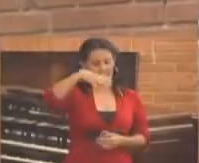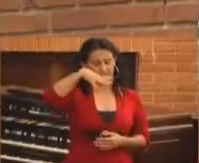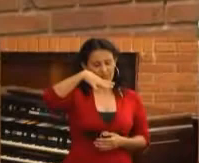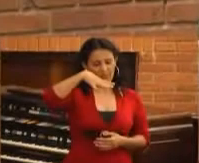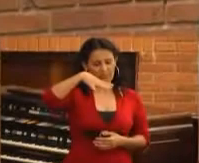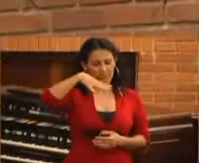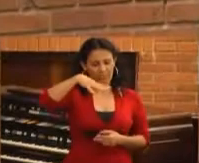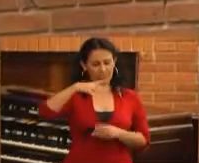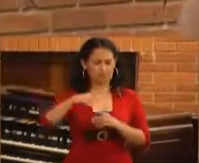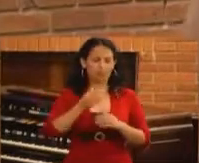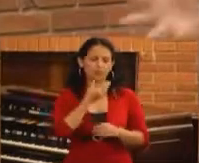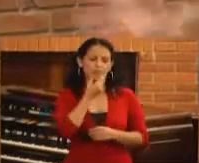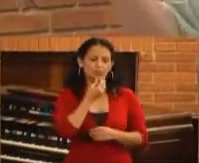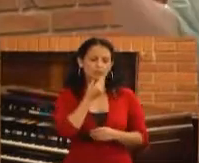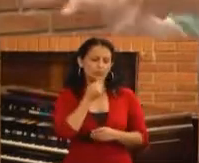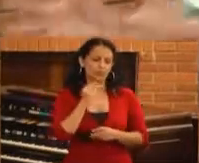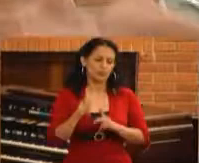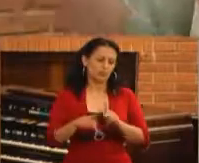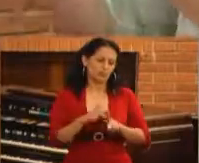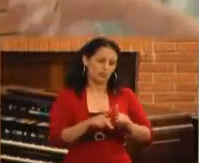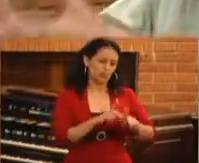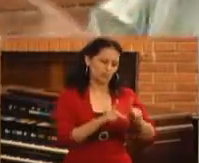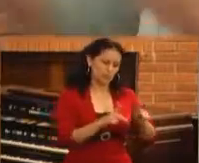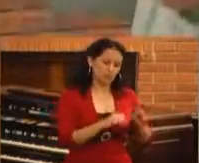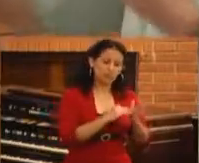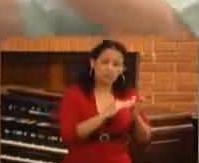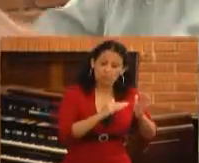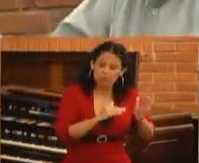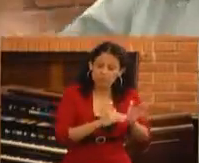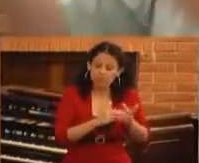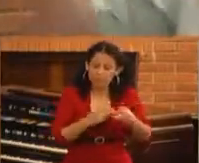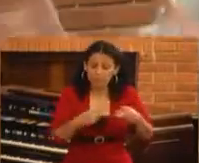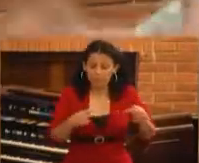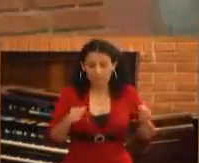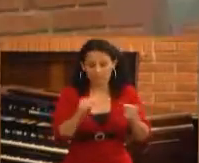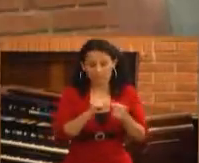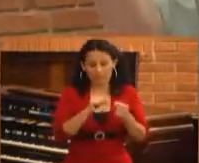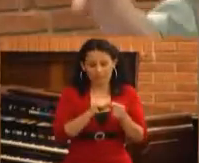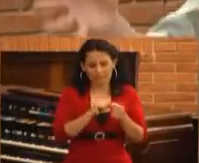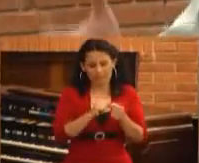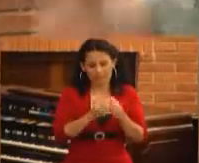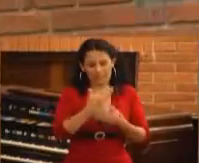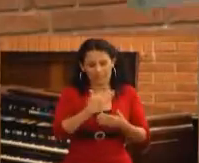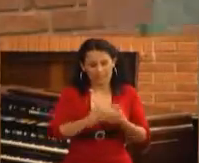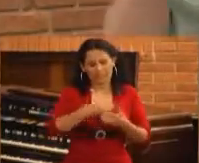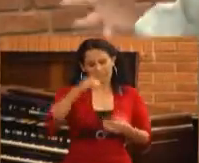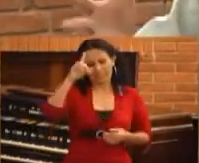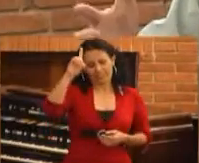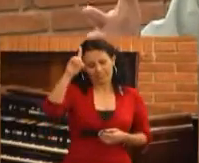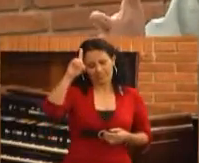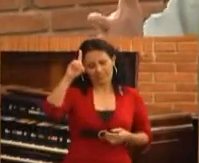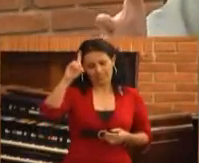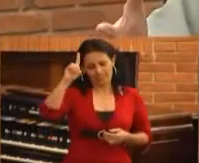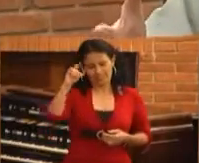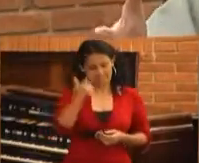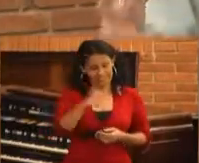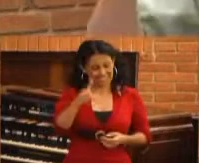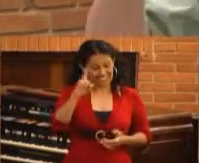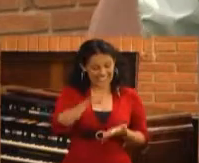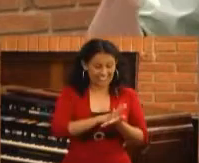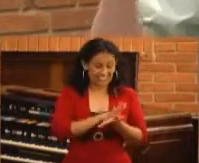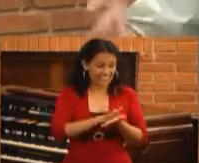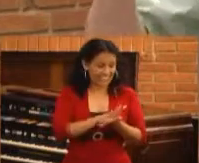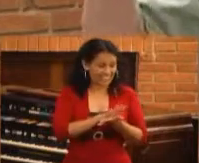só. Todas as coisas foram feitas por ele, e sem ele nada do que foi feito se fez.